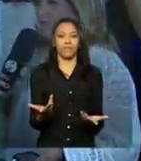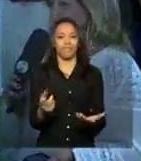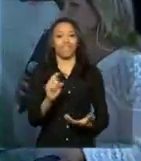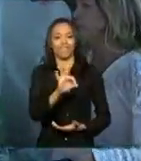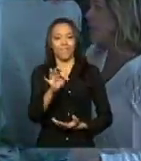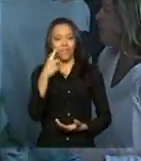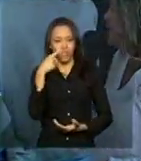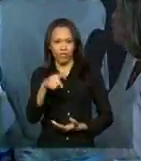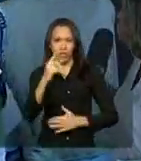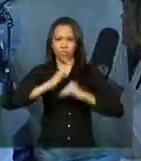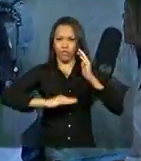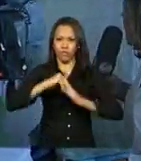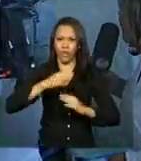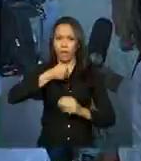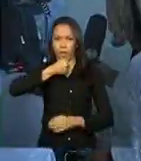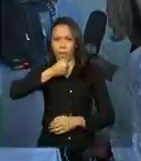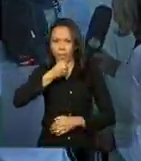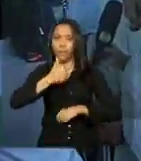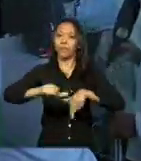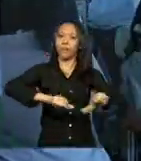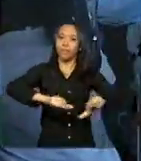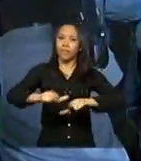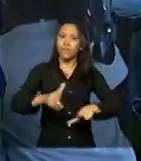ó, repórteres trabalhando.